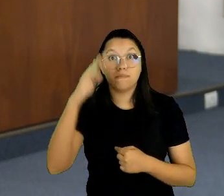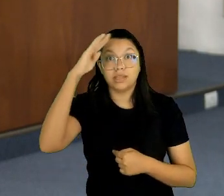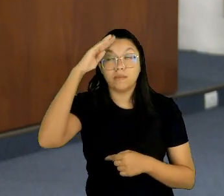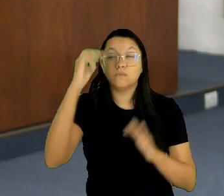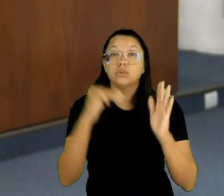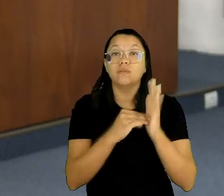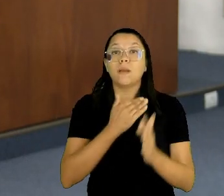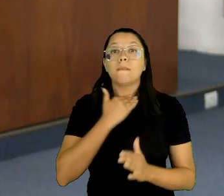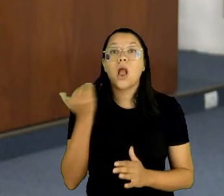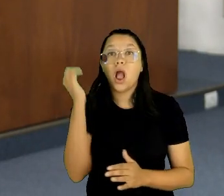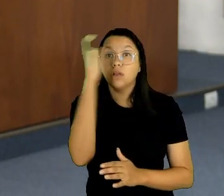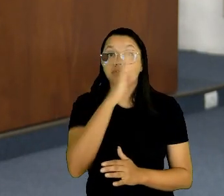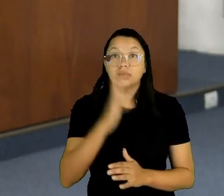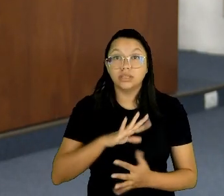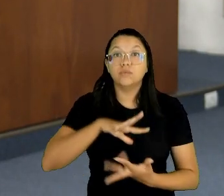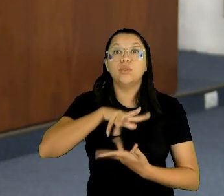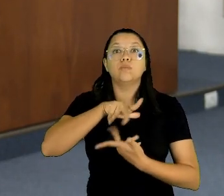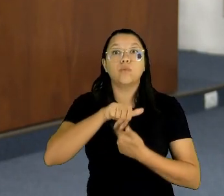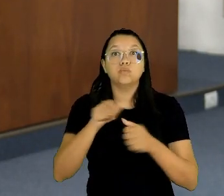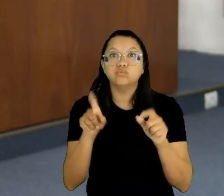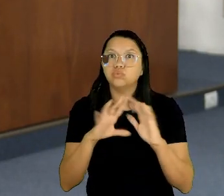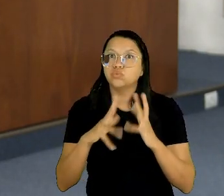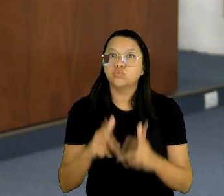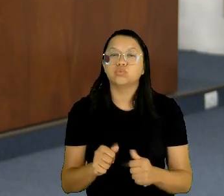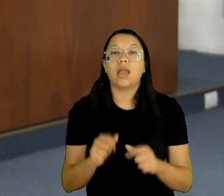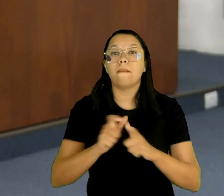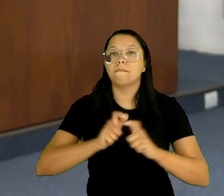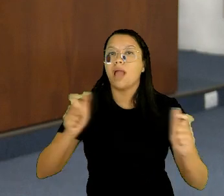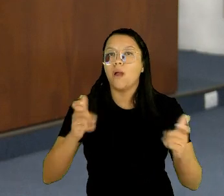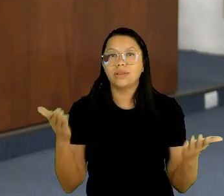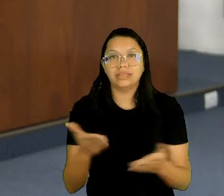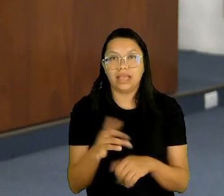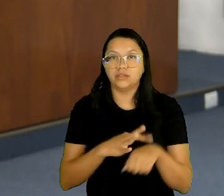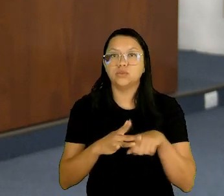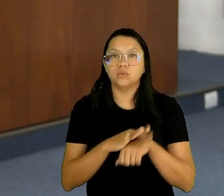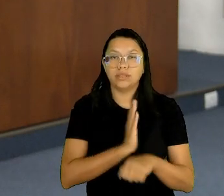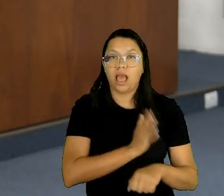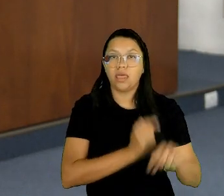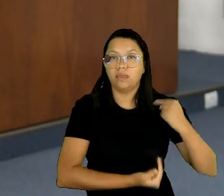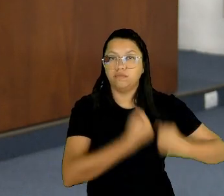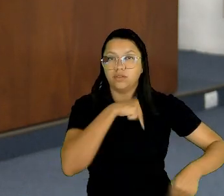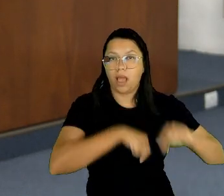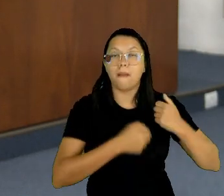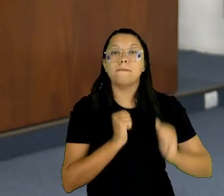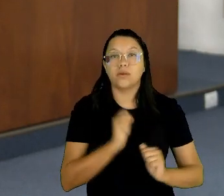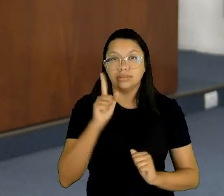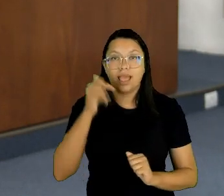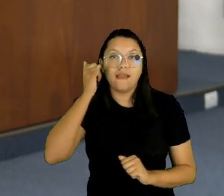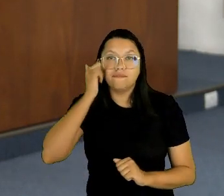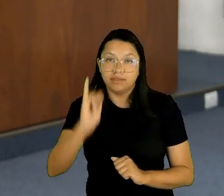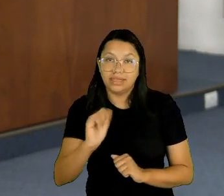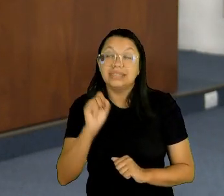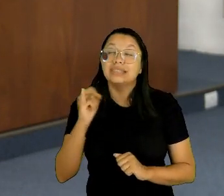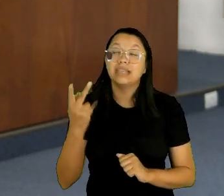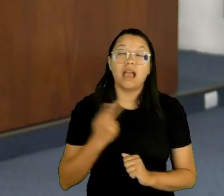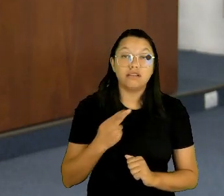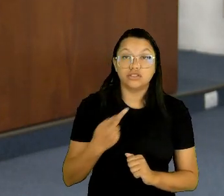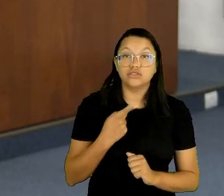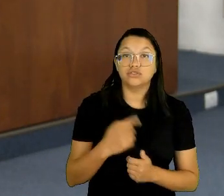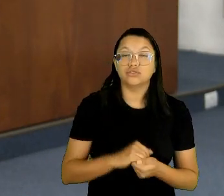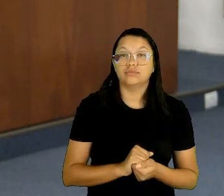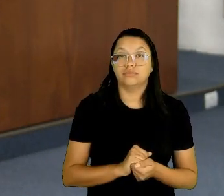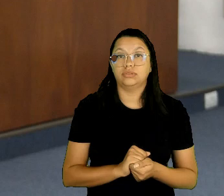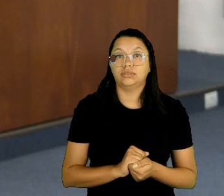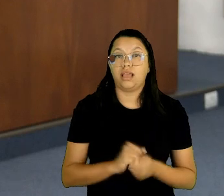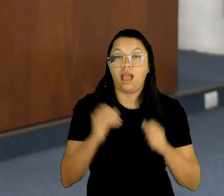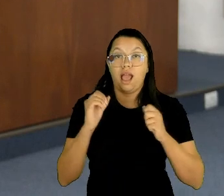viu, né, é a principal causa de morte no Brasil e no mundo, e grande parte dessas doenças cardiovasculares podem ser prevenidas